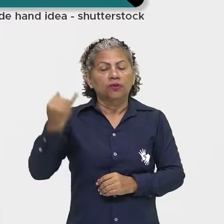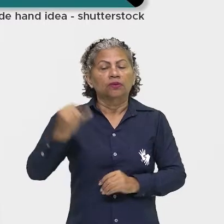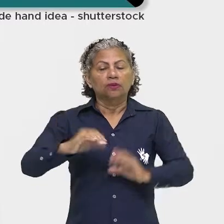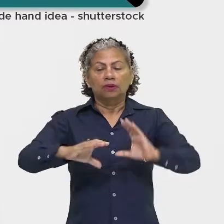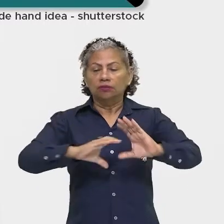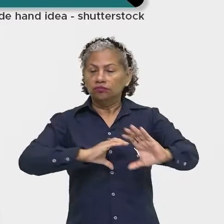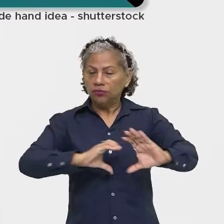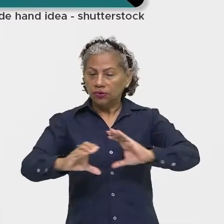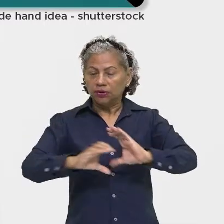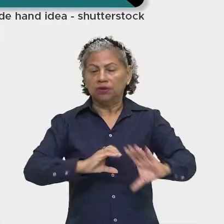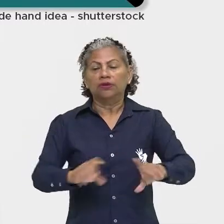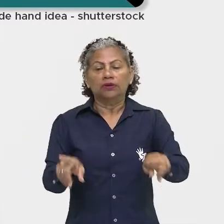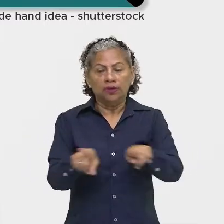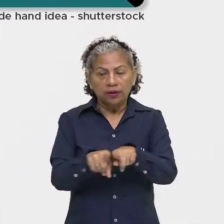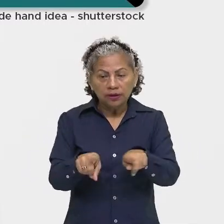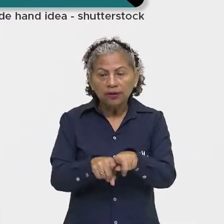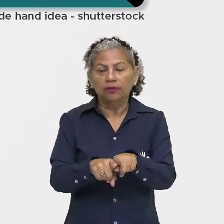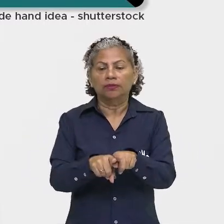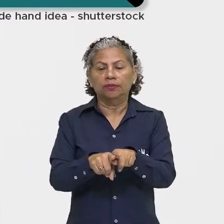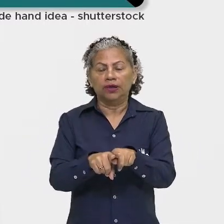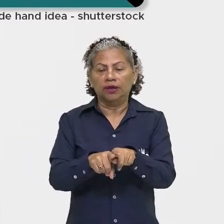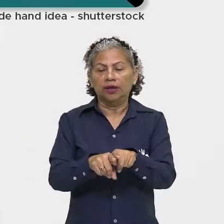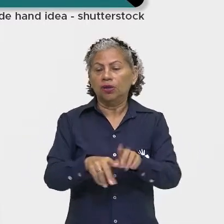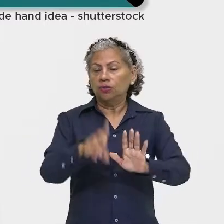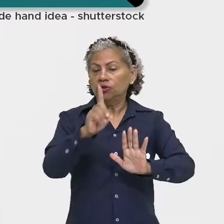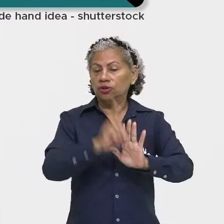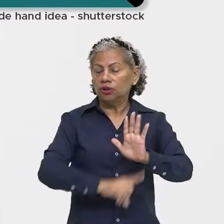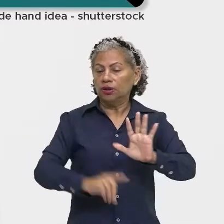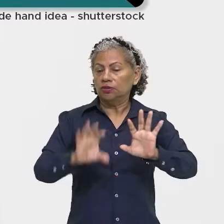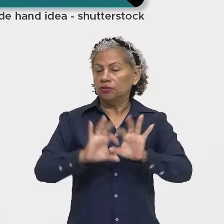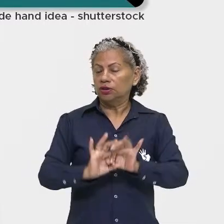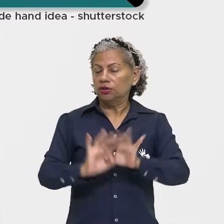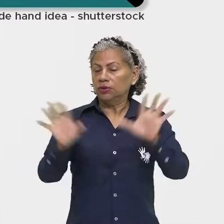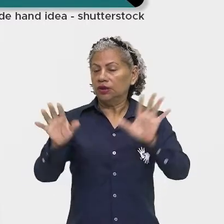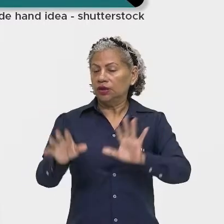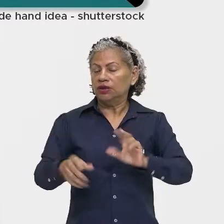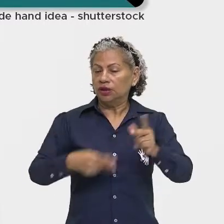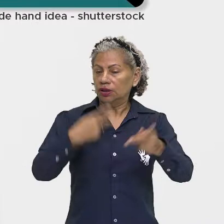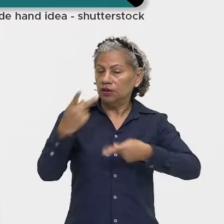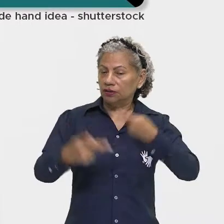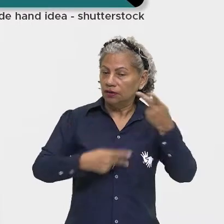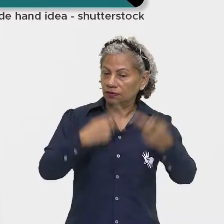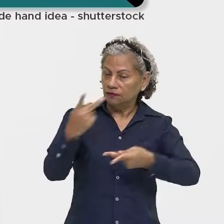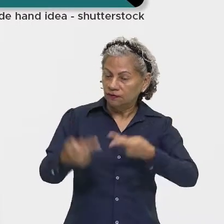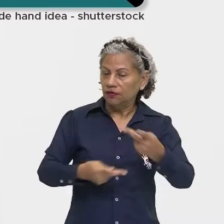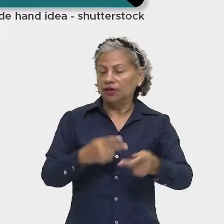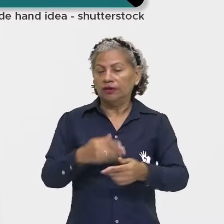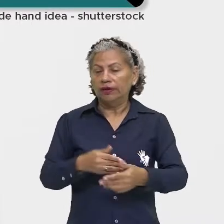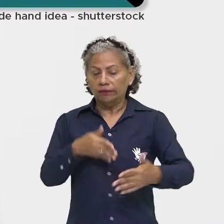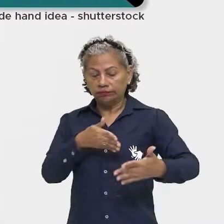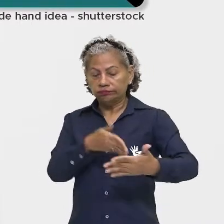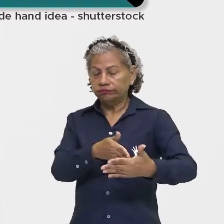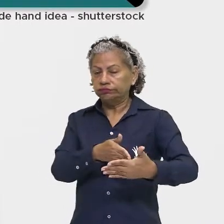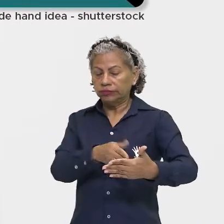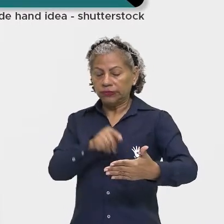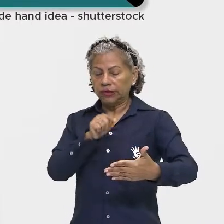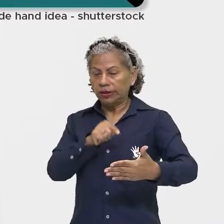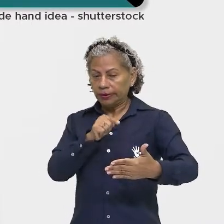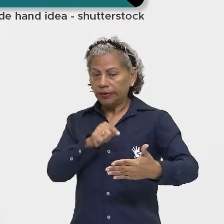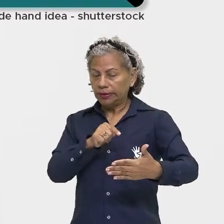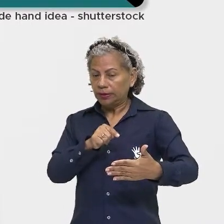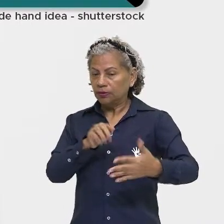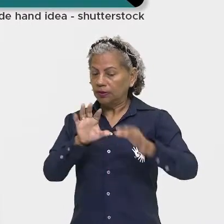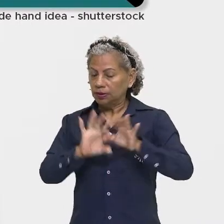Vale ressaltar que seu direito à liberdade de expressão vai até onde começa o direito do